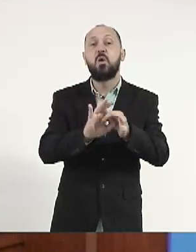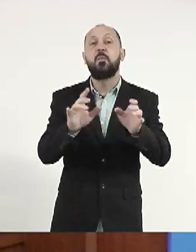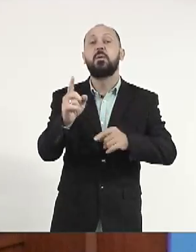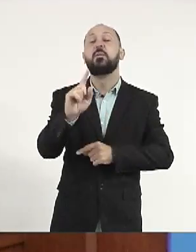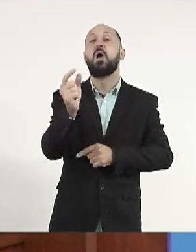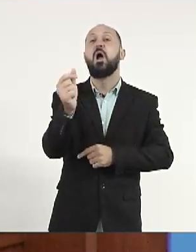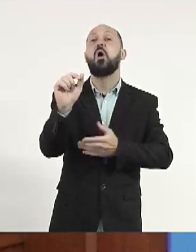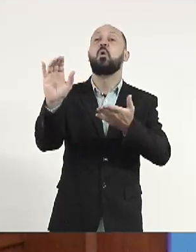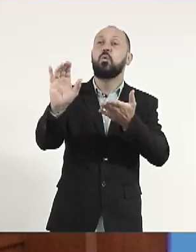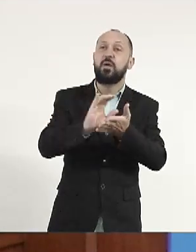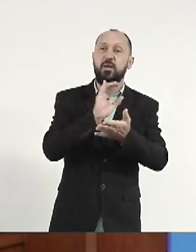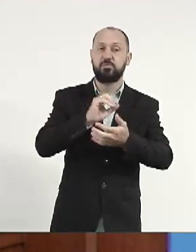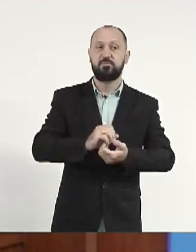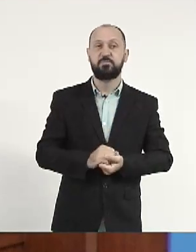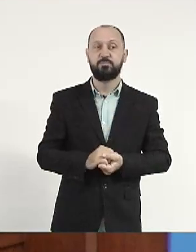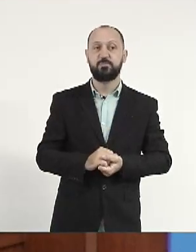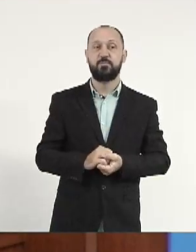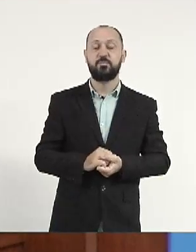o acesso ao crédito